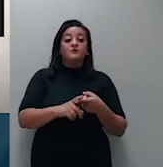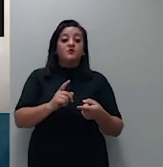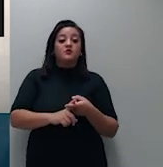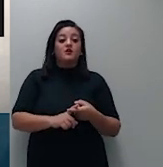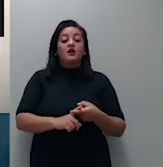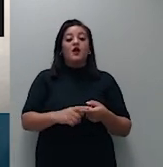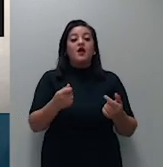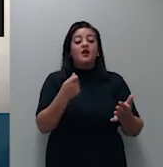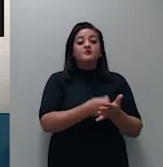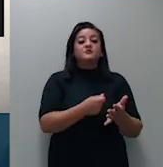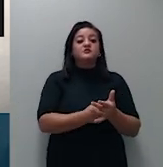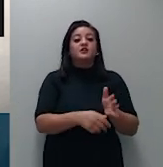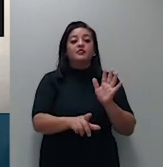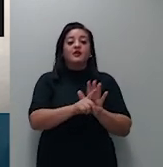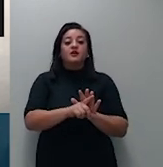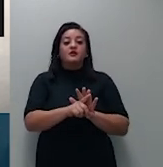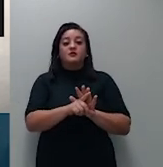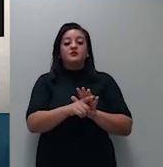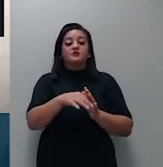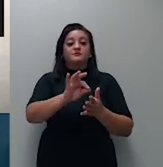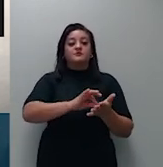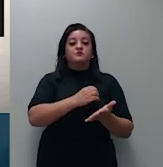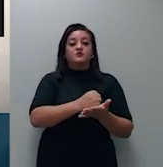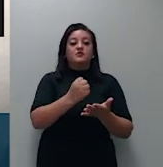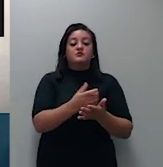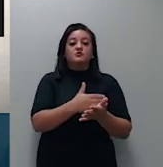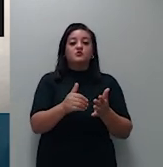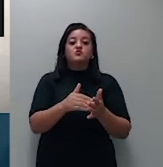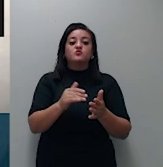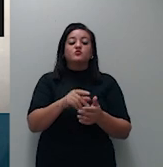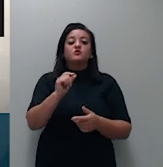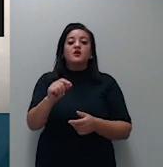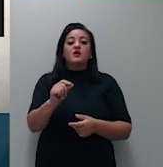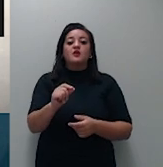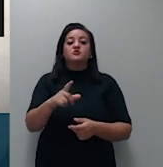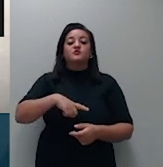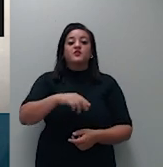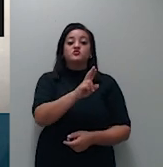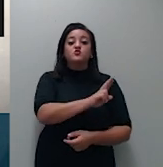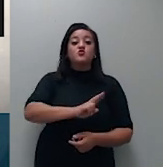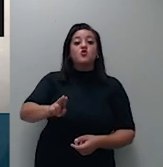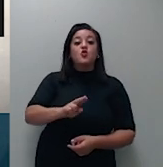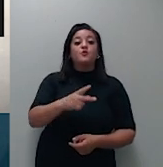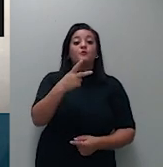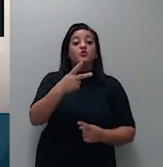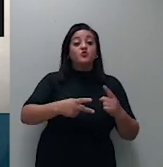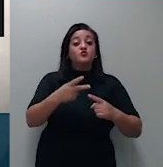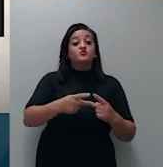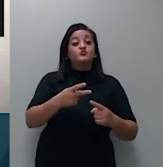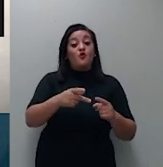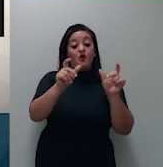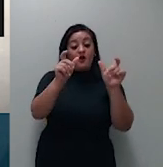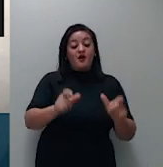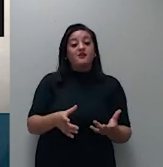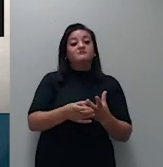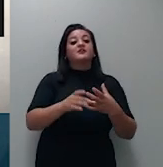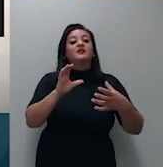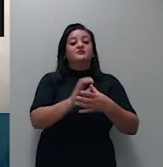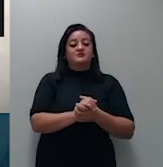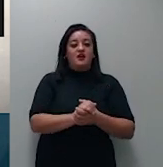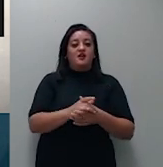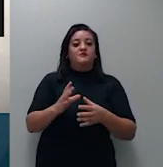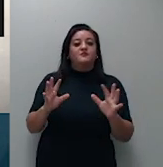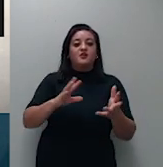porque era uma exigência da lei de registros públicos que figurasse o nome de ambos os cônjuges casados